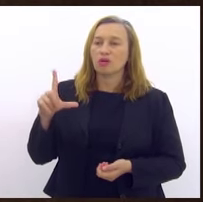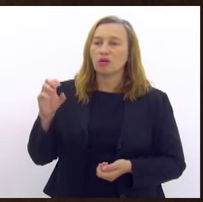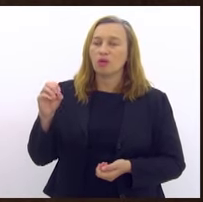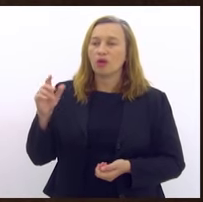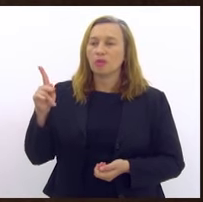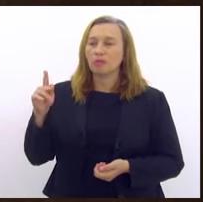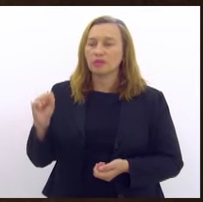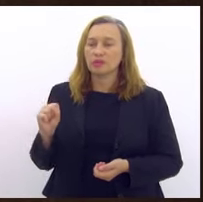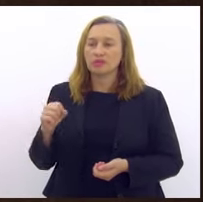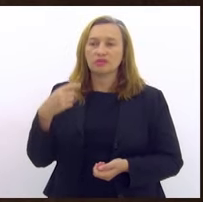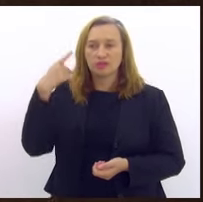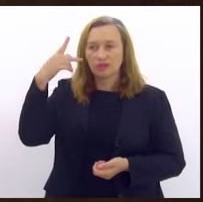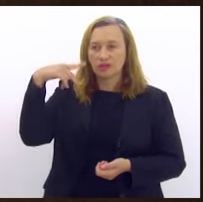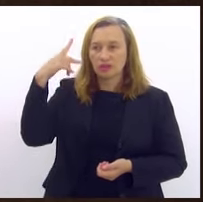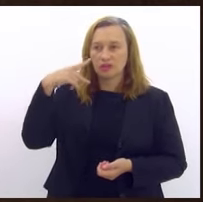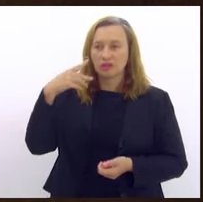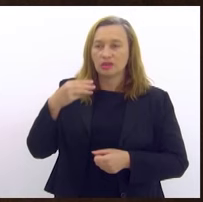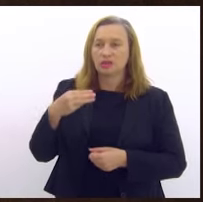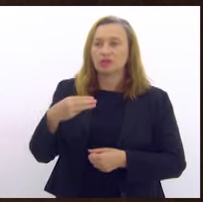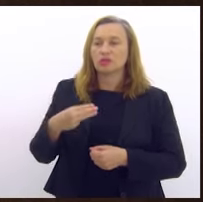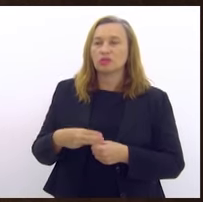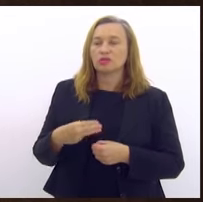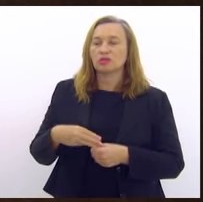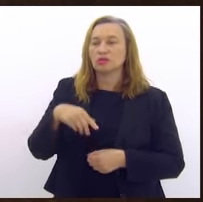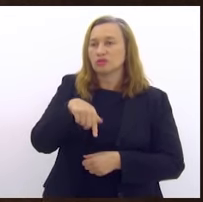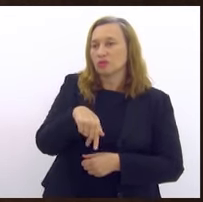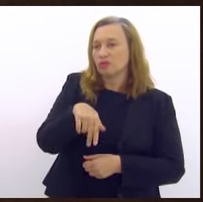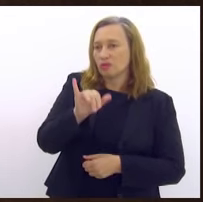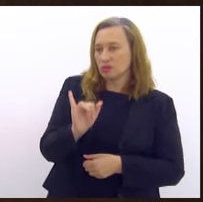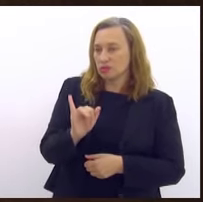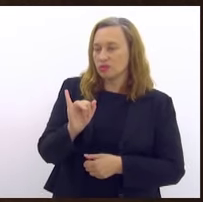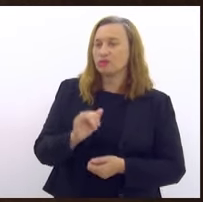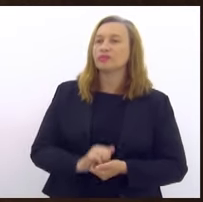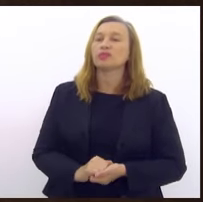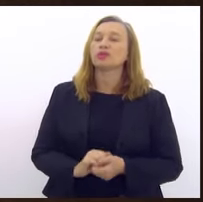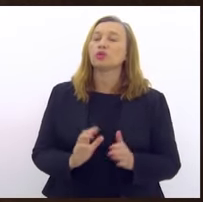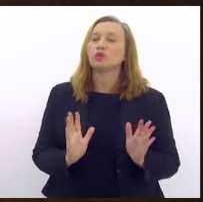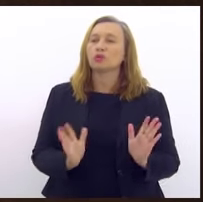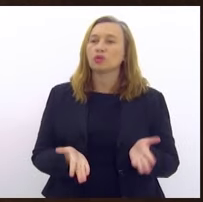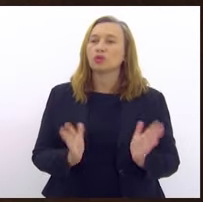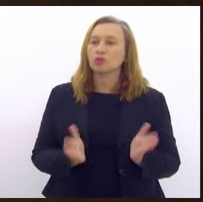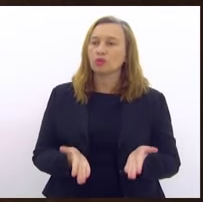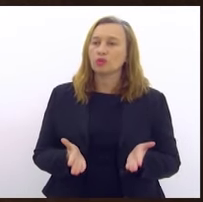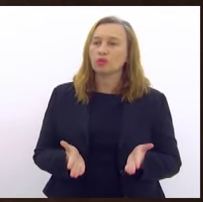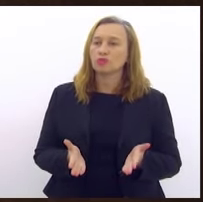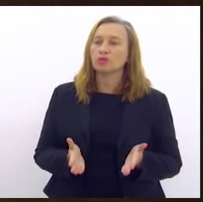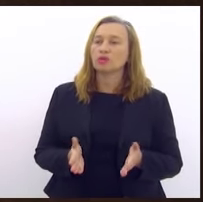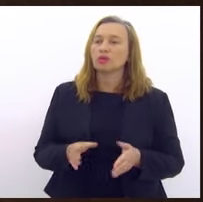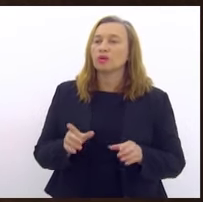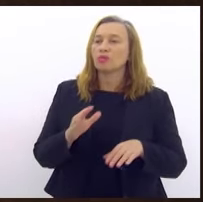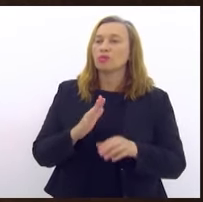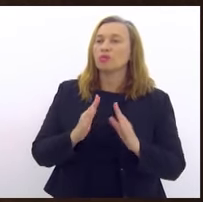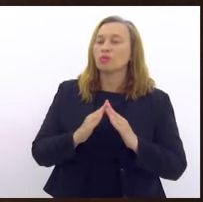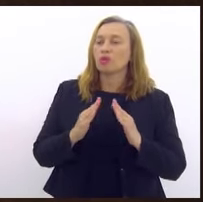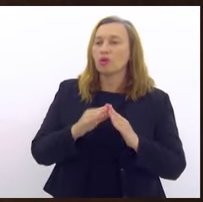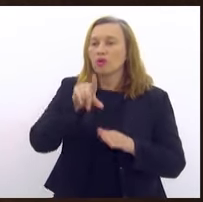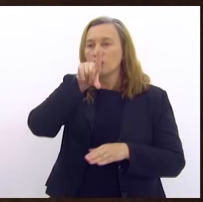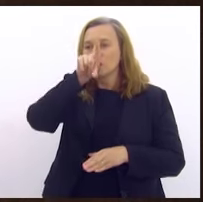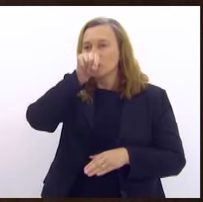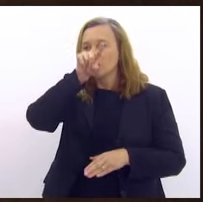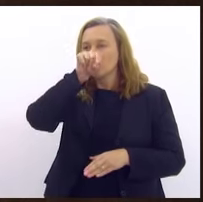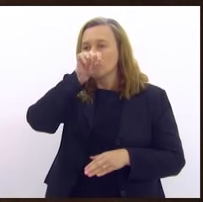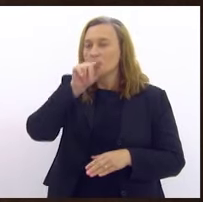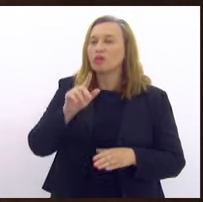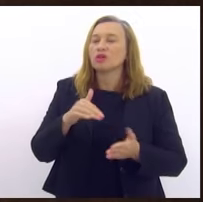que foi vereador no município de Nova Iguaçu e hoje residente em Mesquita, foi secretário